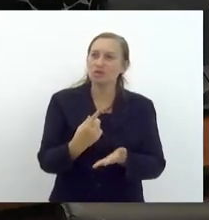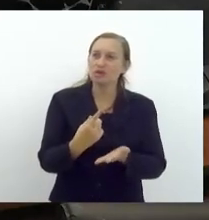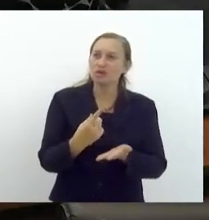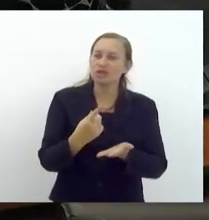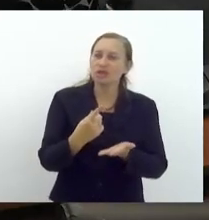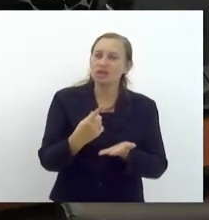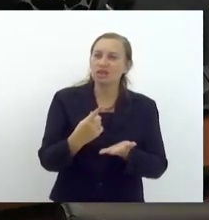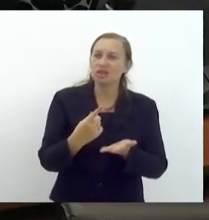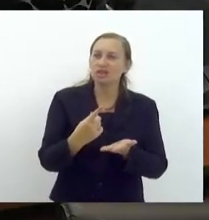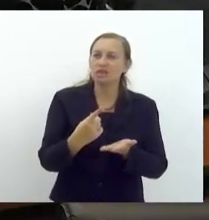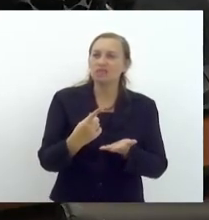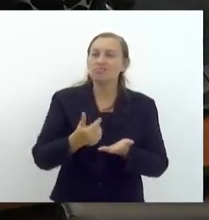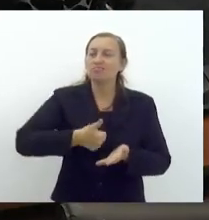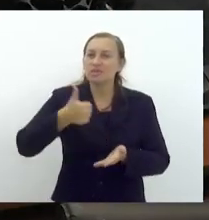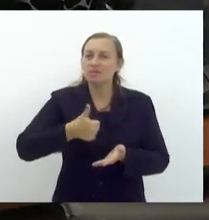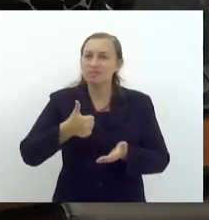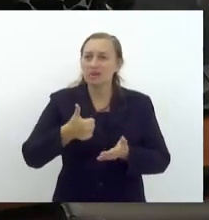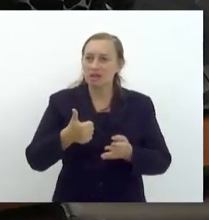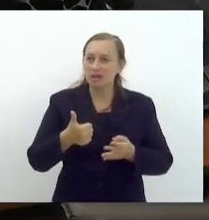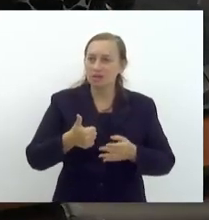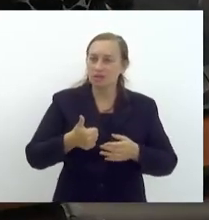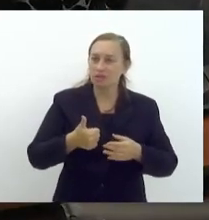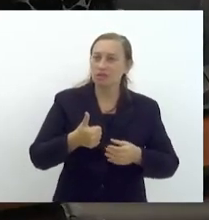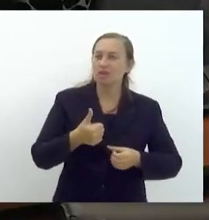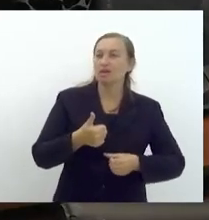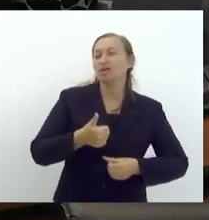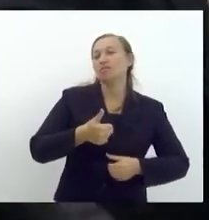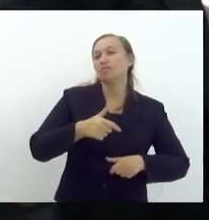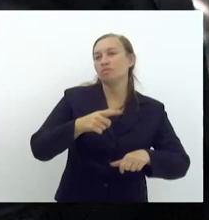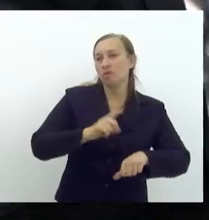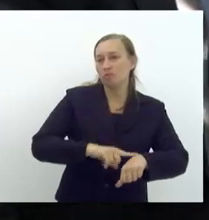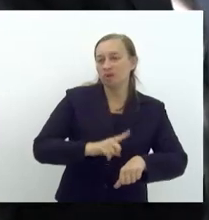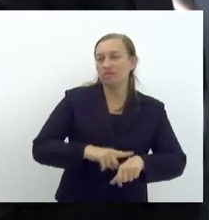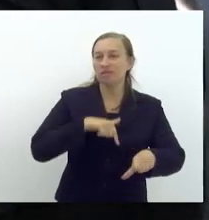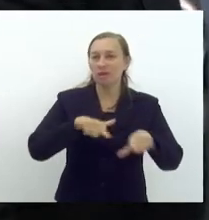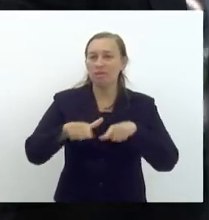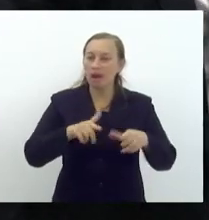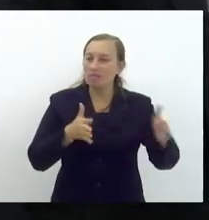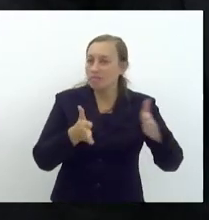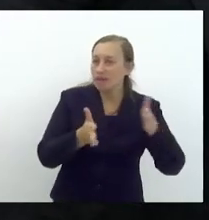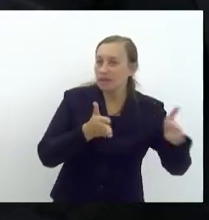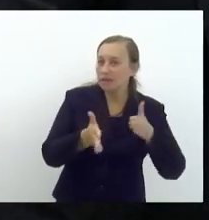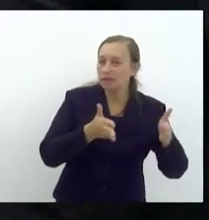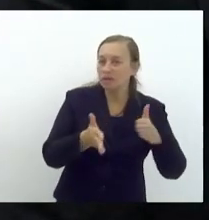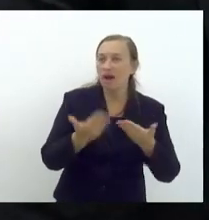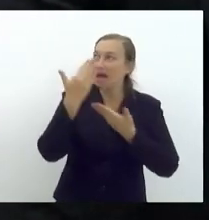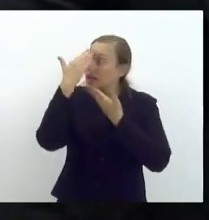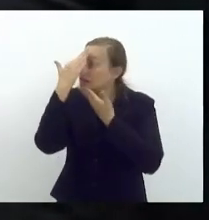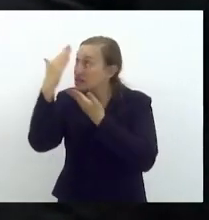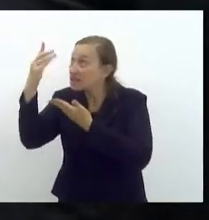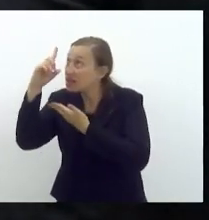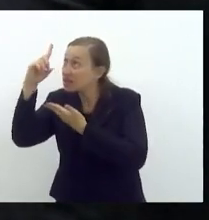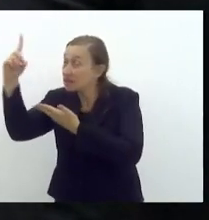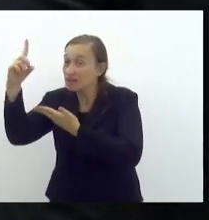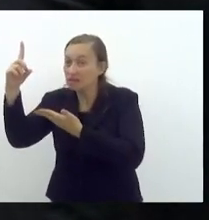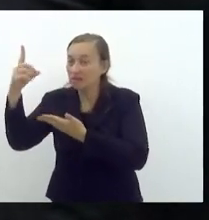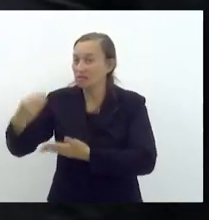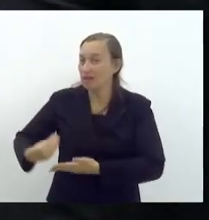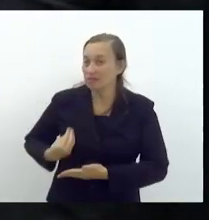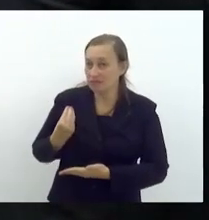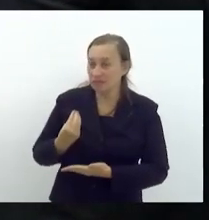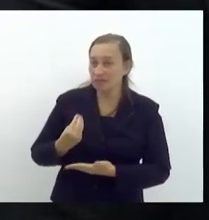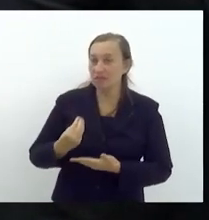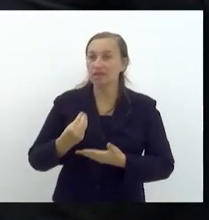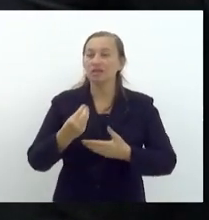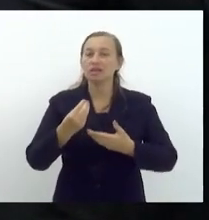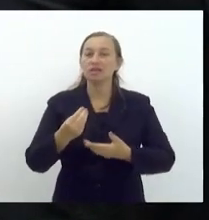para encerrar nosso primeiro semestre dizer também agradecer a Deus pela vinda volta do senhor